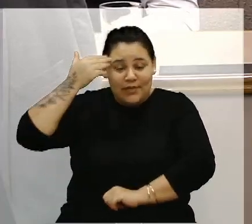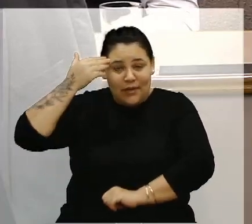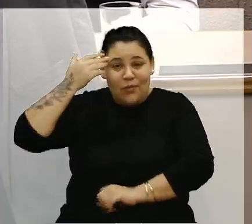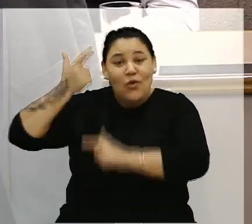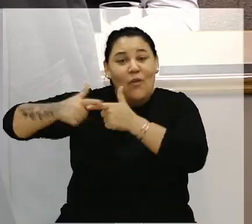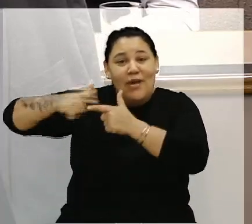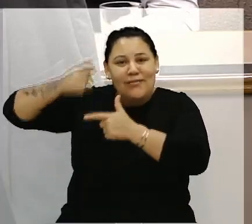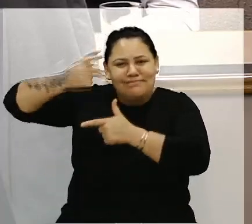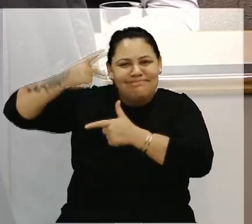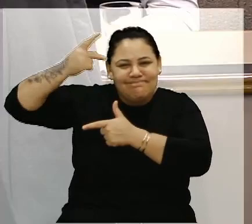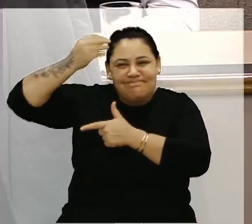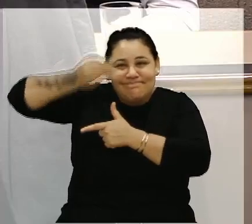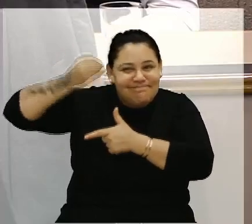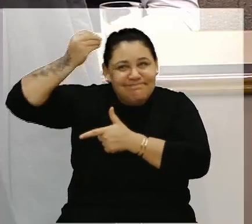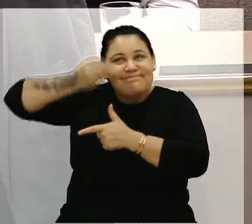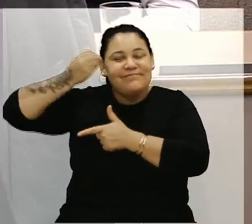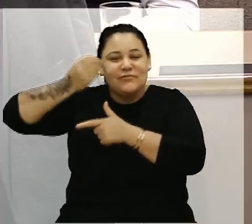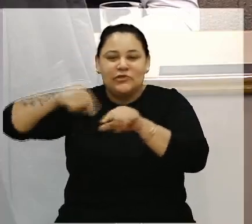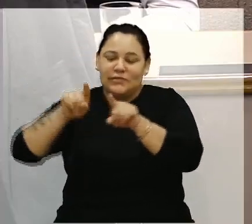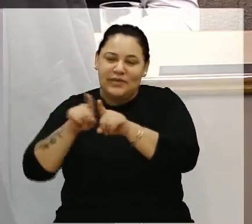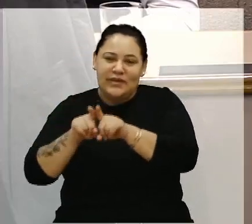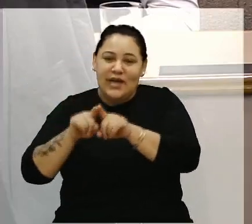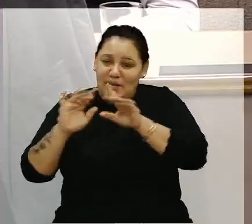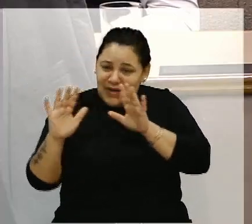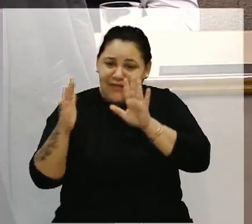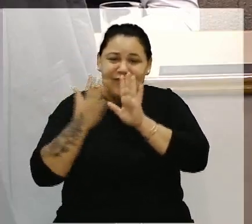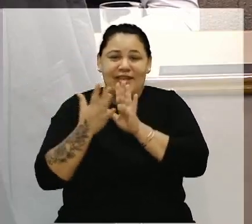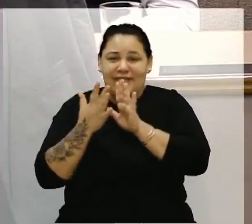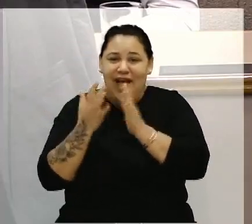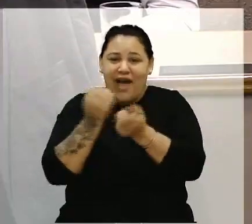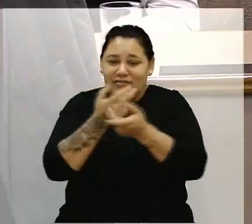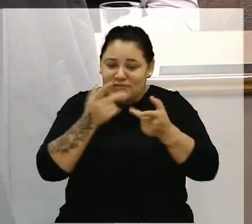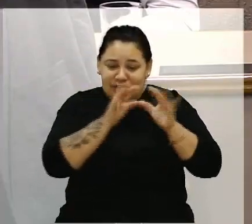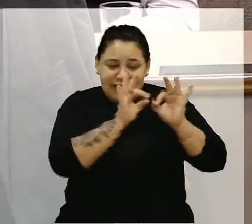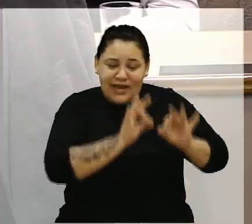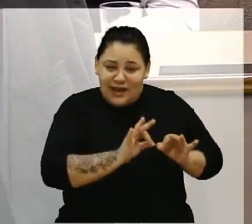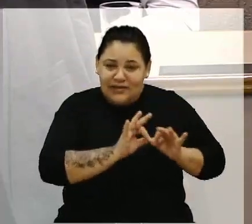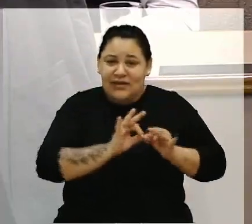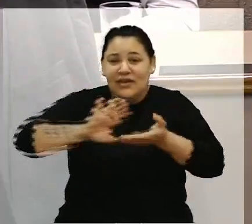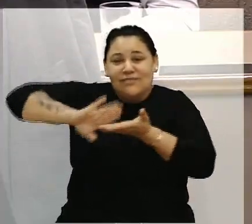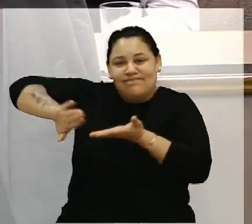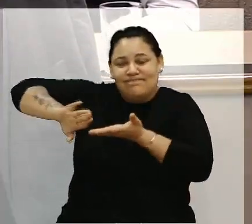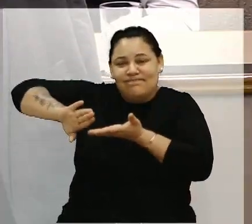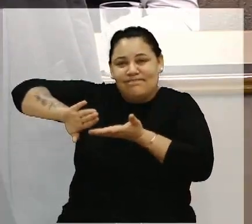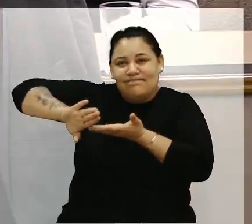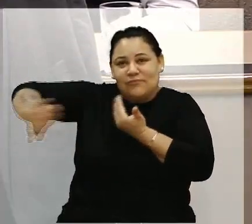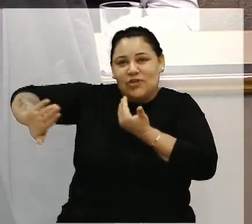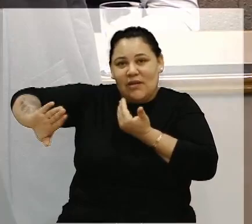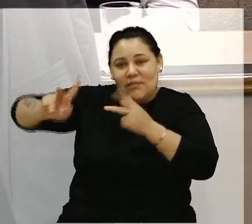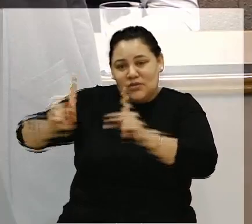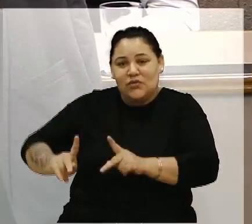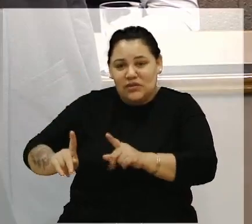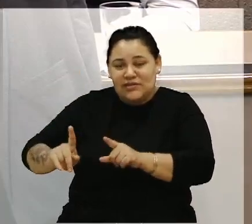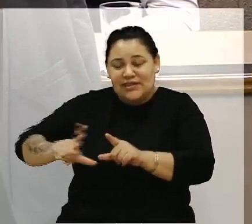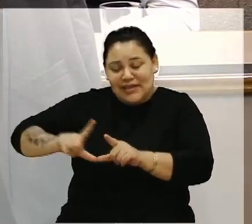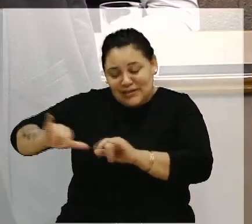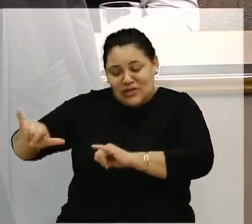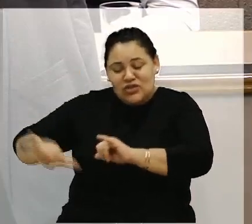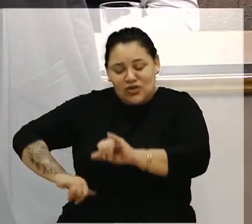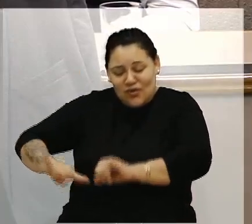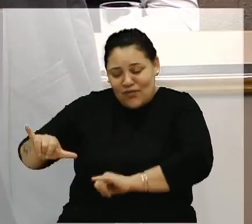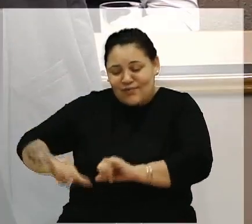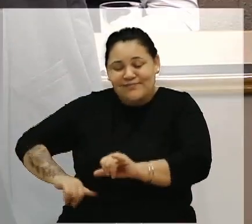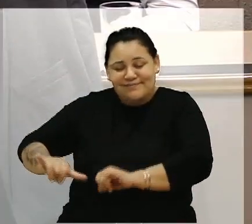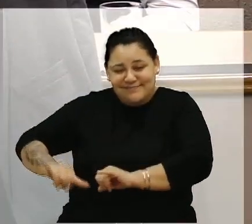desse movimento está o combate ao estigma e à exclusão de pessoas em sofrimento